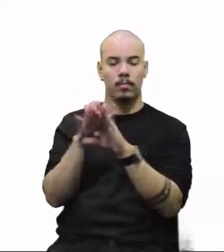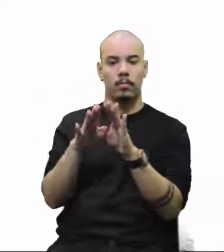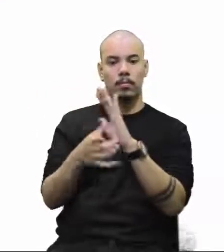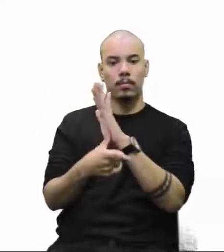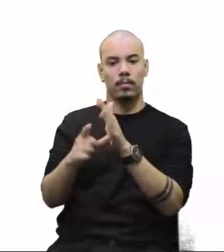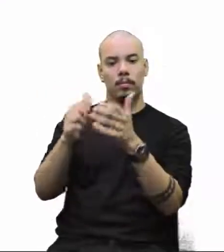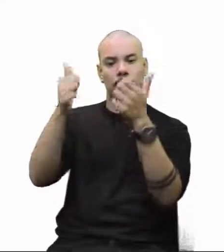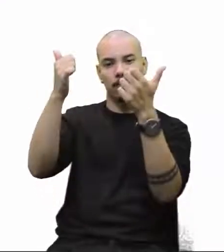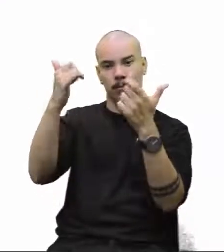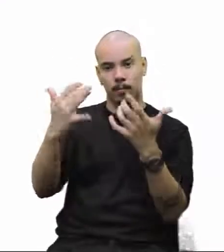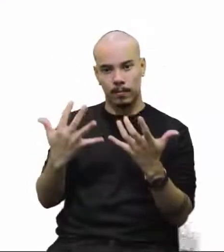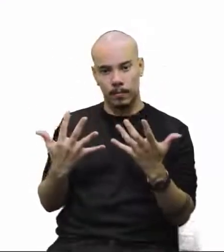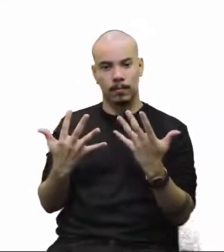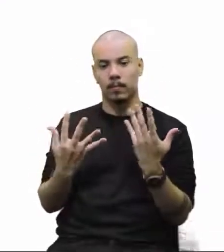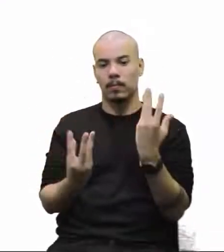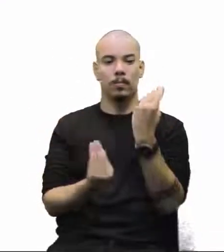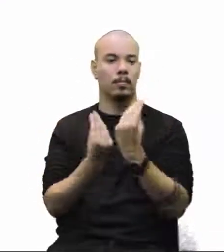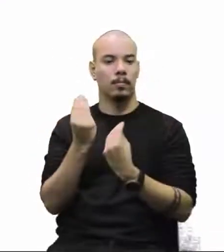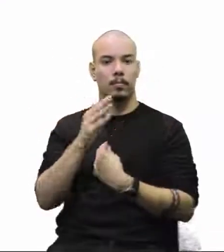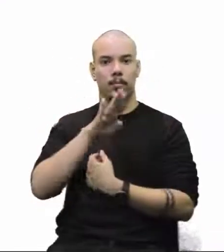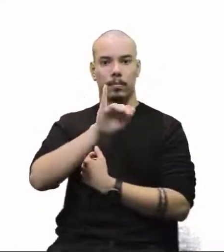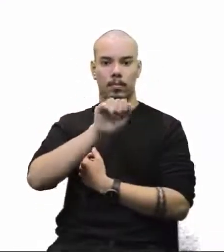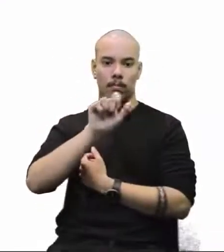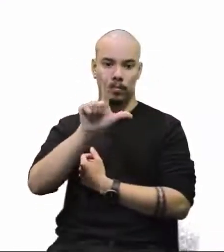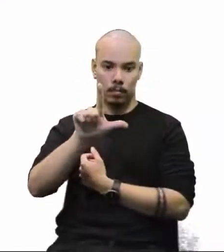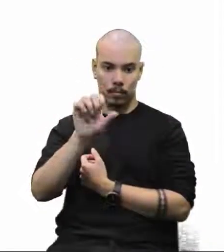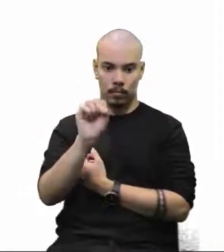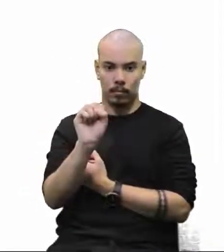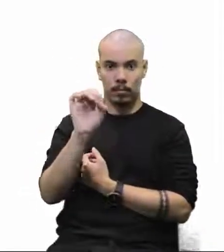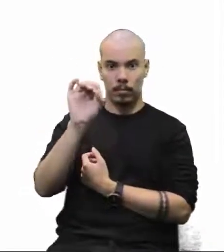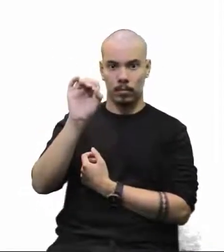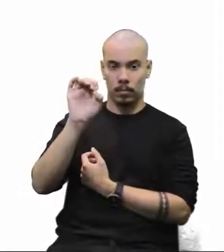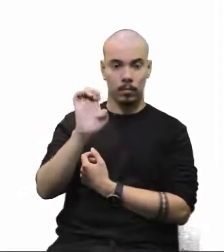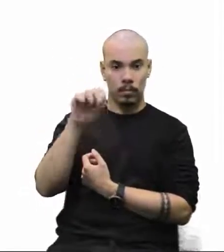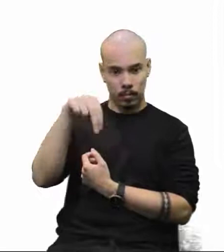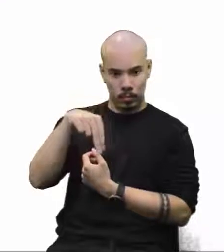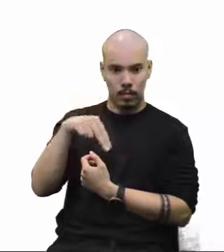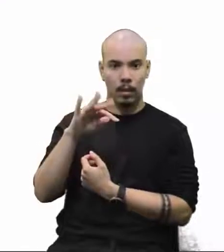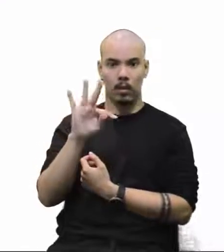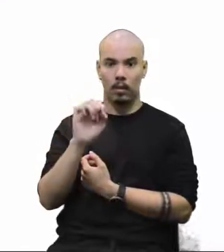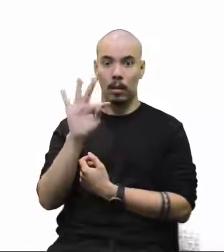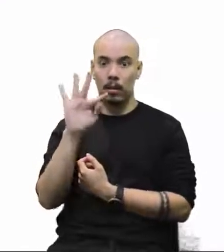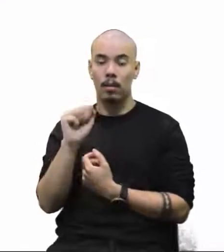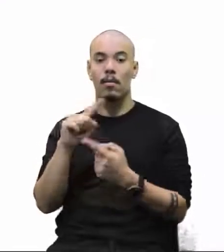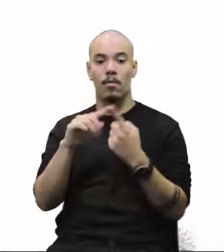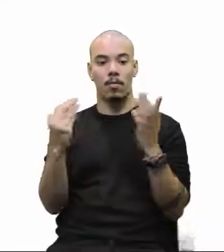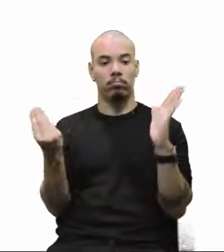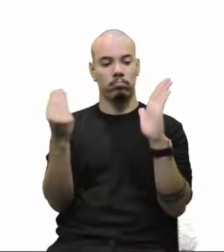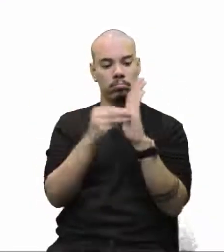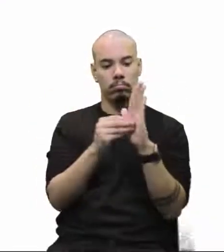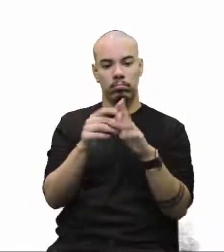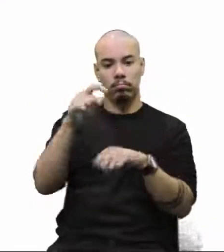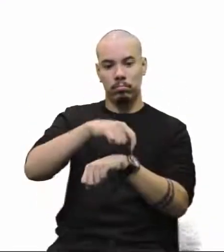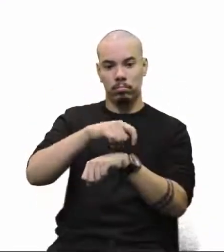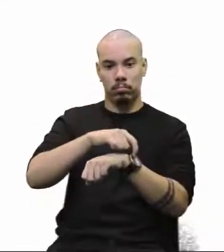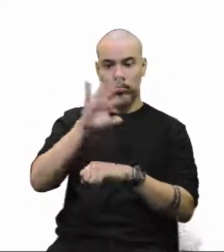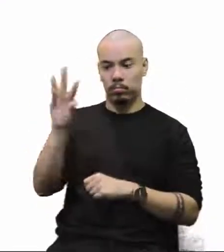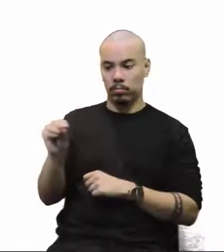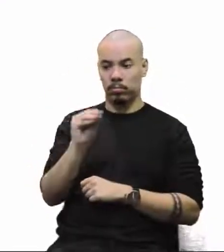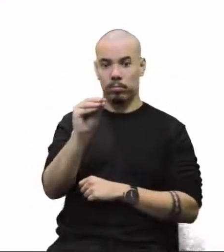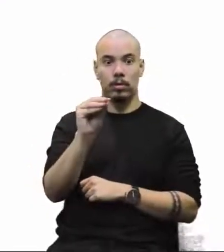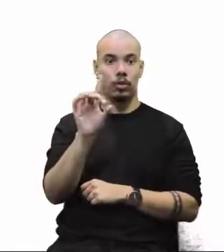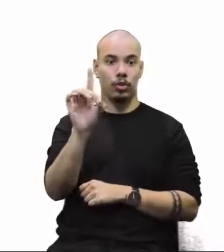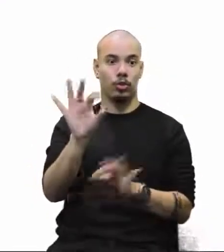falamos, ó, que é Bill sendo θ. Só vai adicionar aqui no momento a distância.